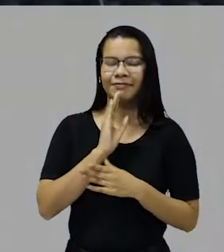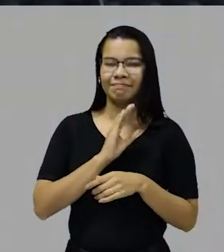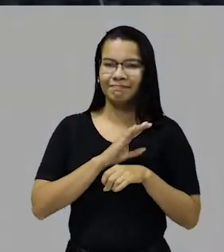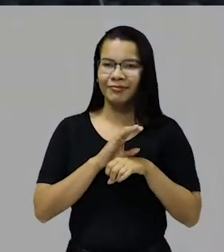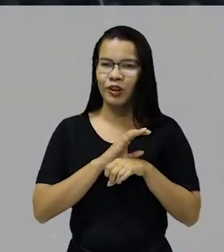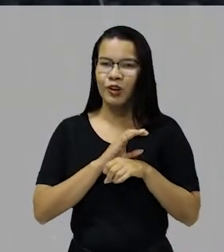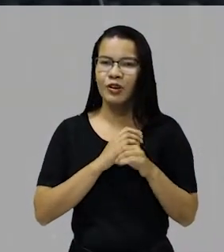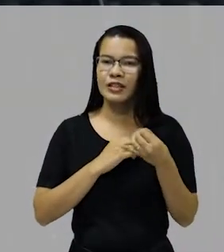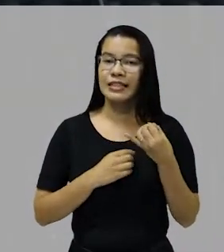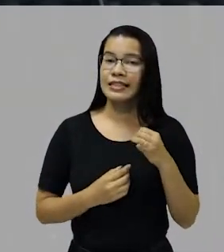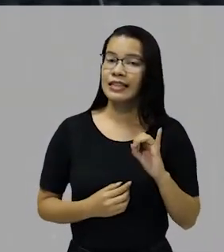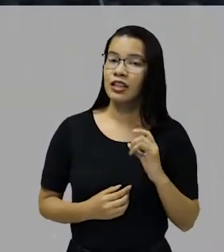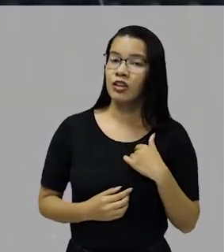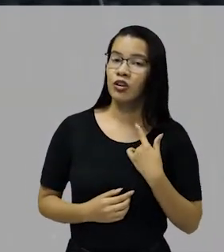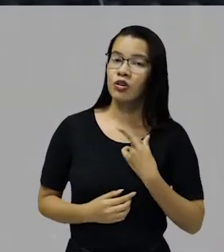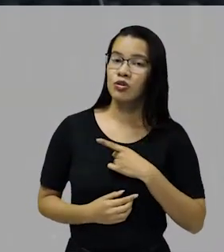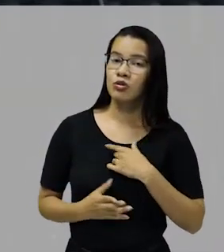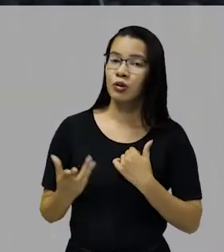trocarmos o núcleo